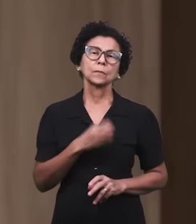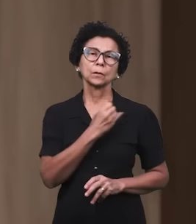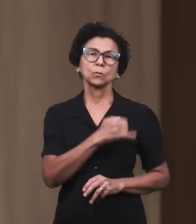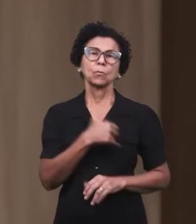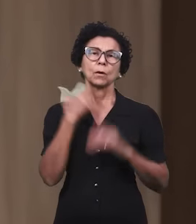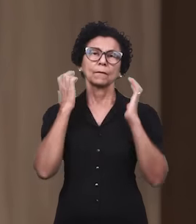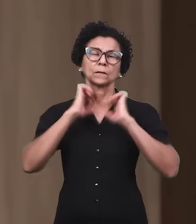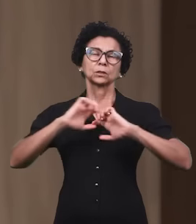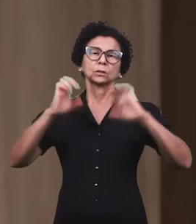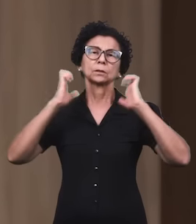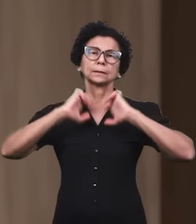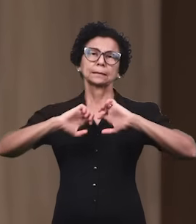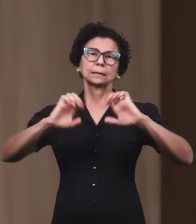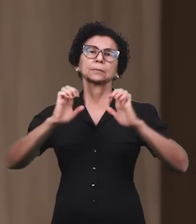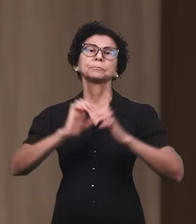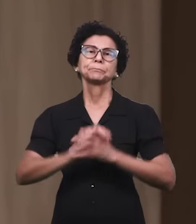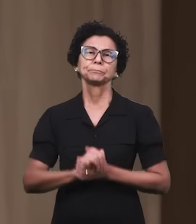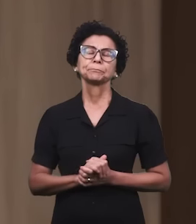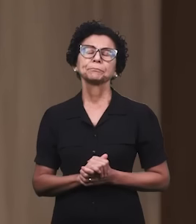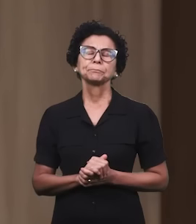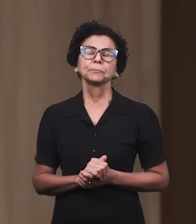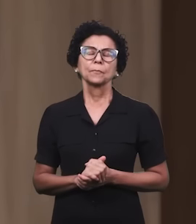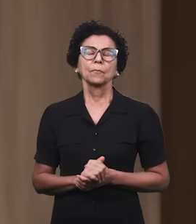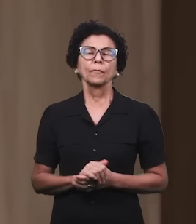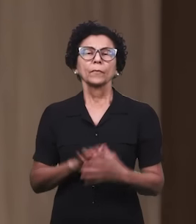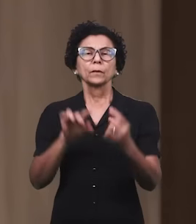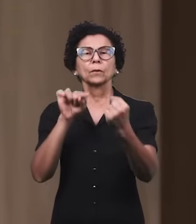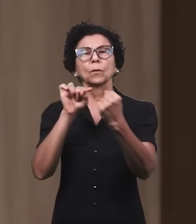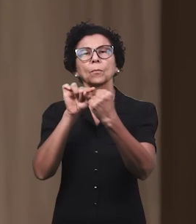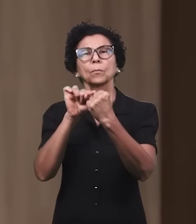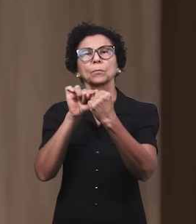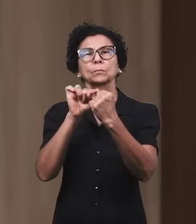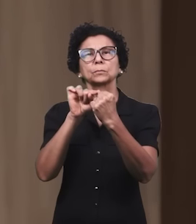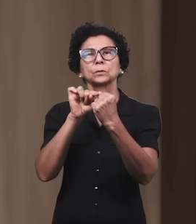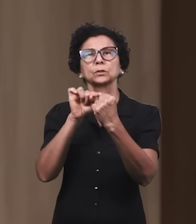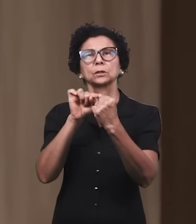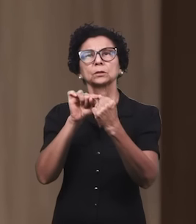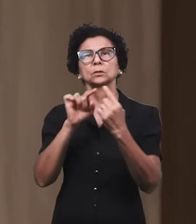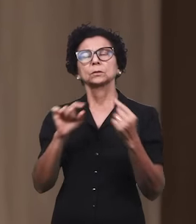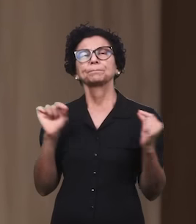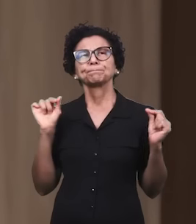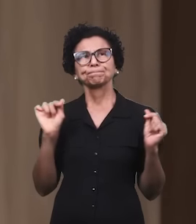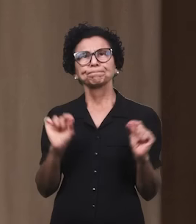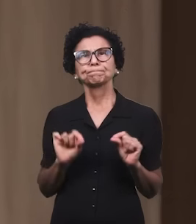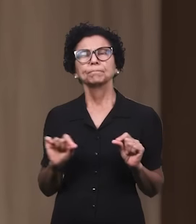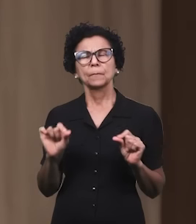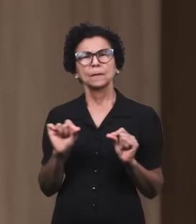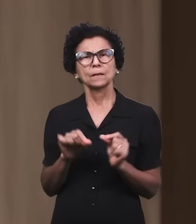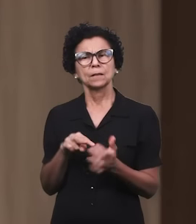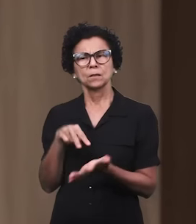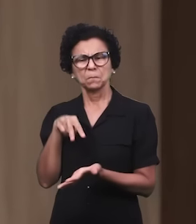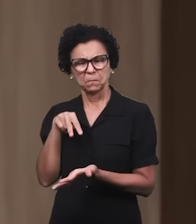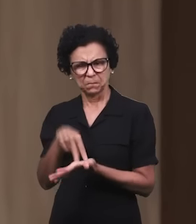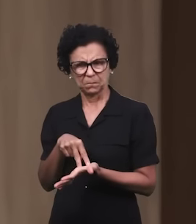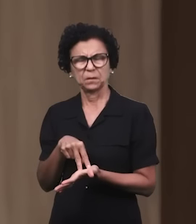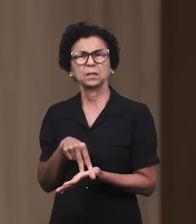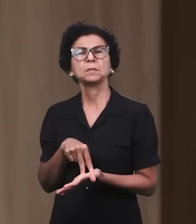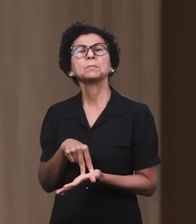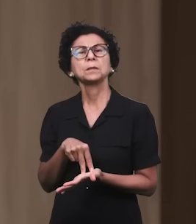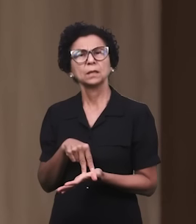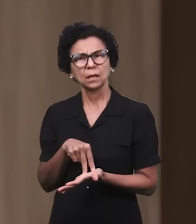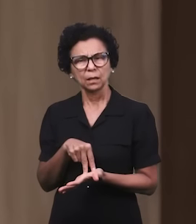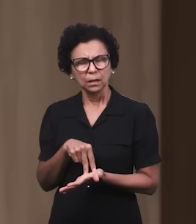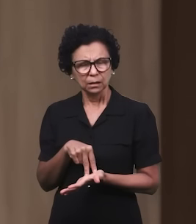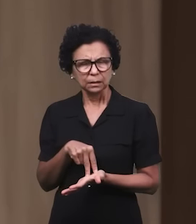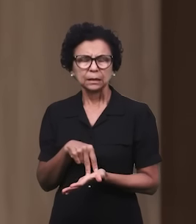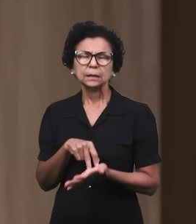João, ele tinha um objetivo muito firme em